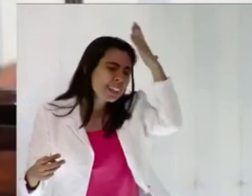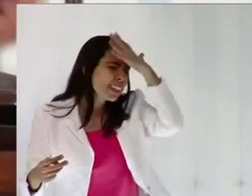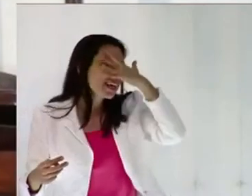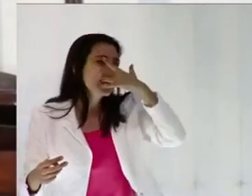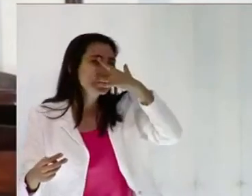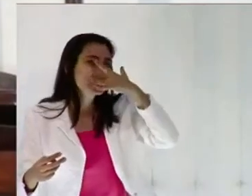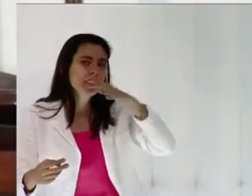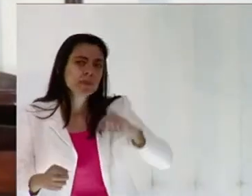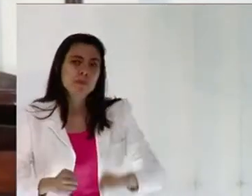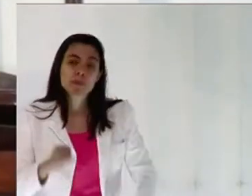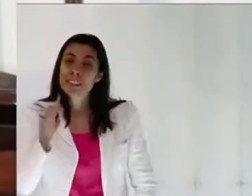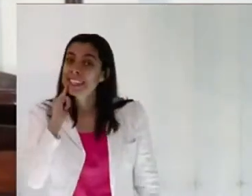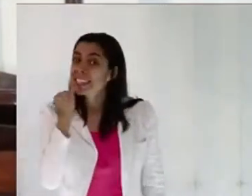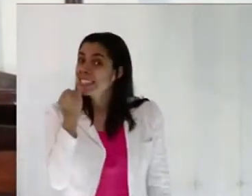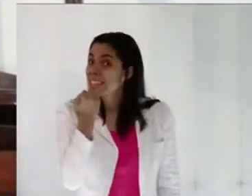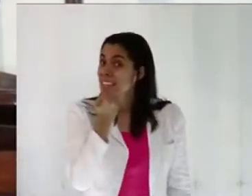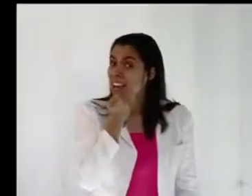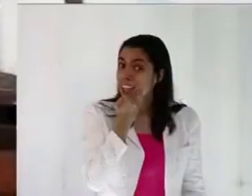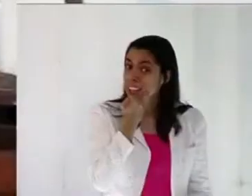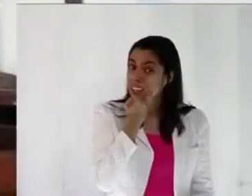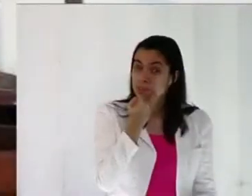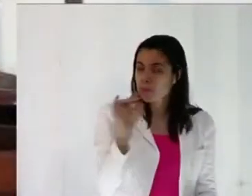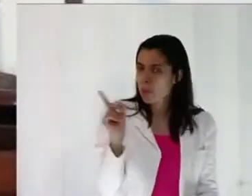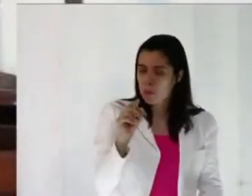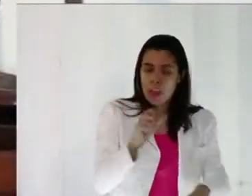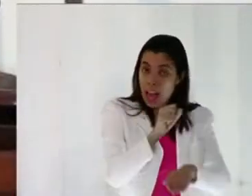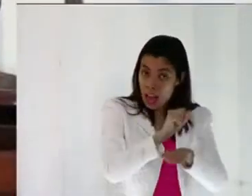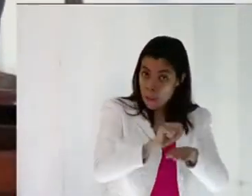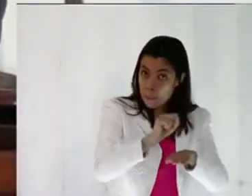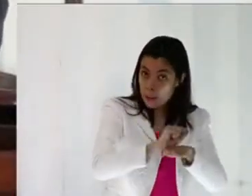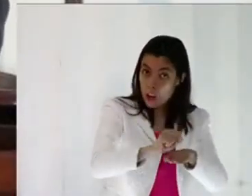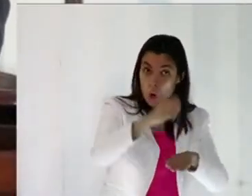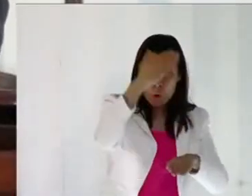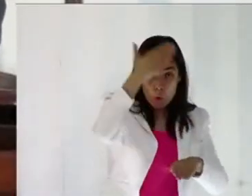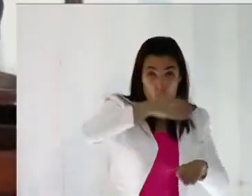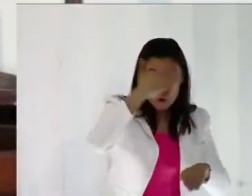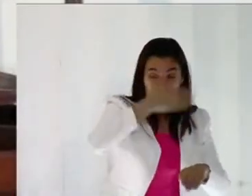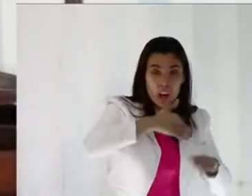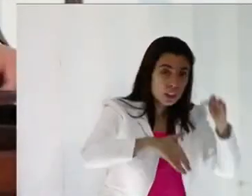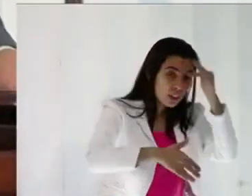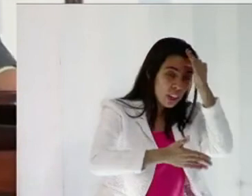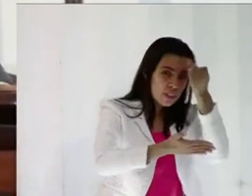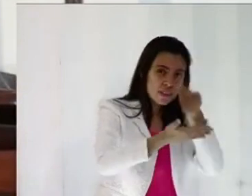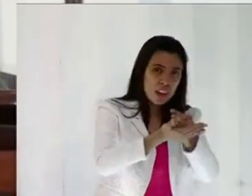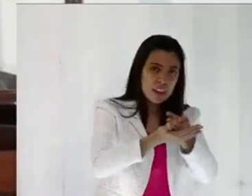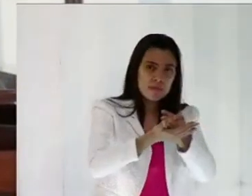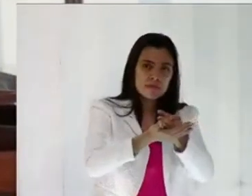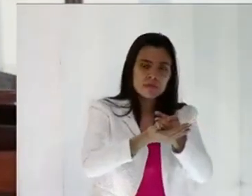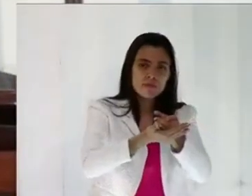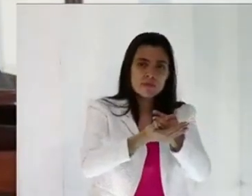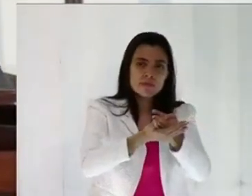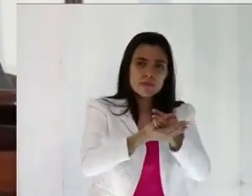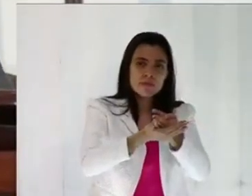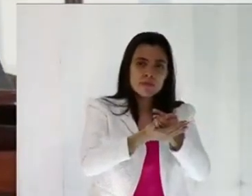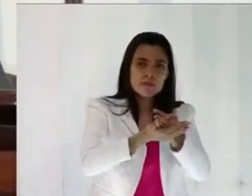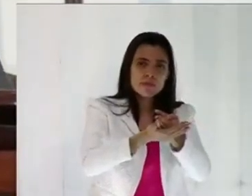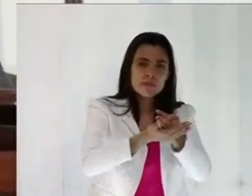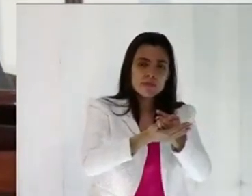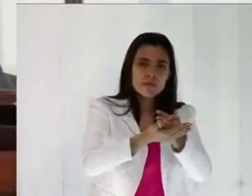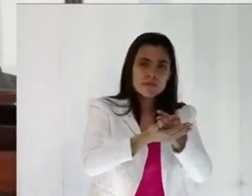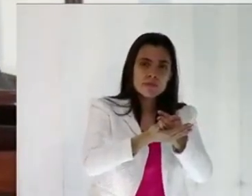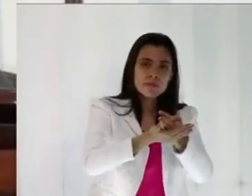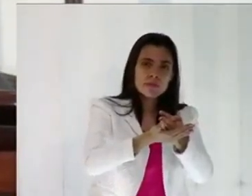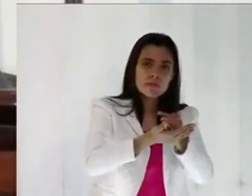Isaac foi provado na sua fé, e bendito seja o nosso Deus, saiu aprovado. Eu